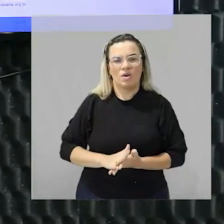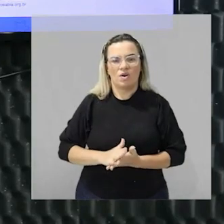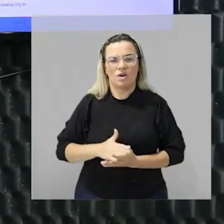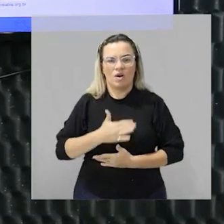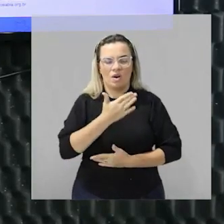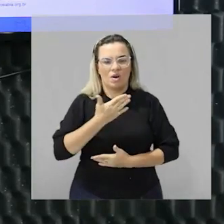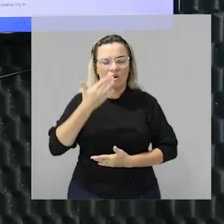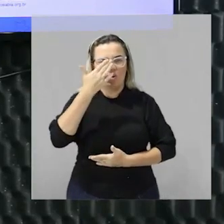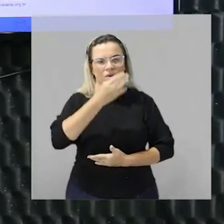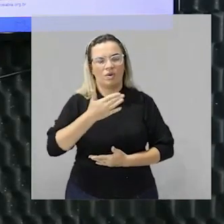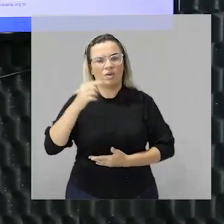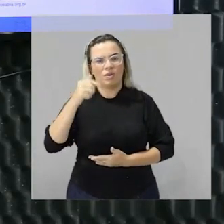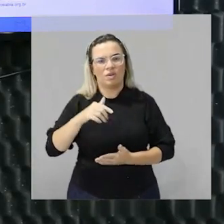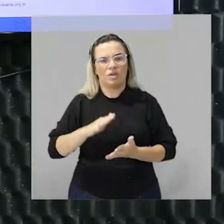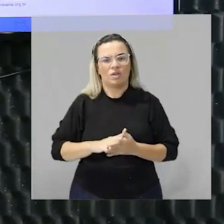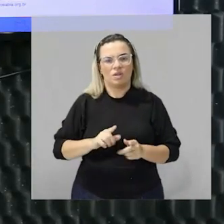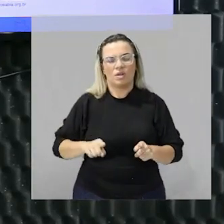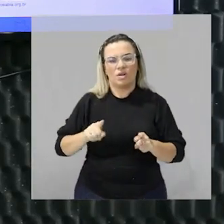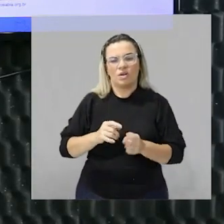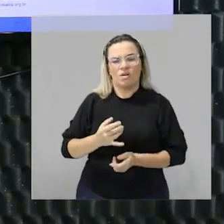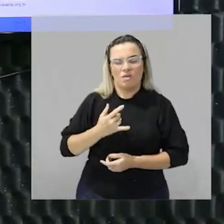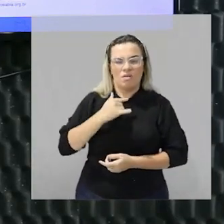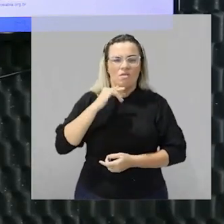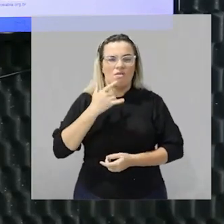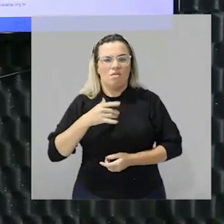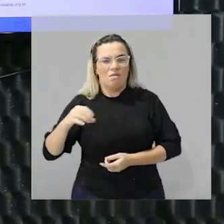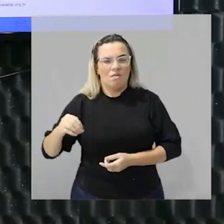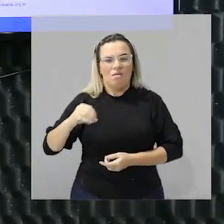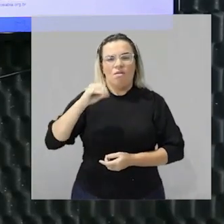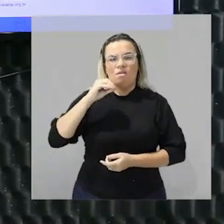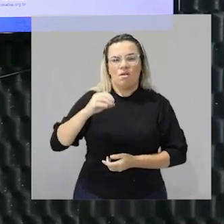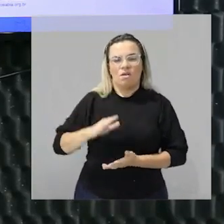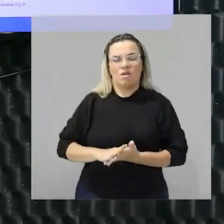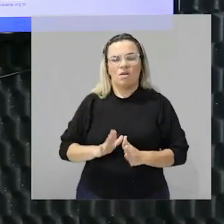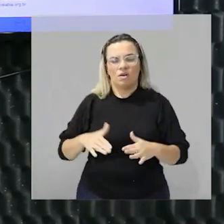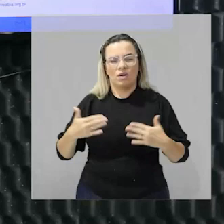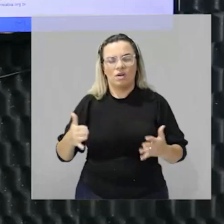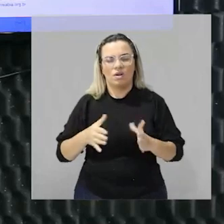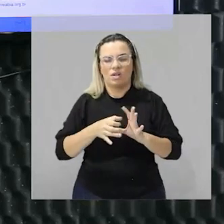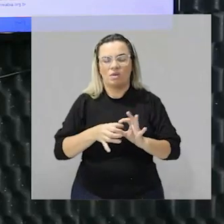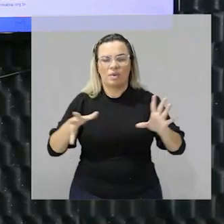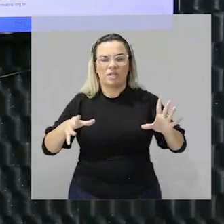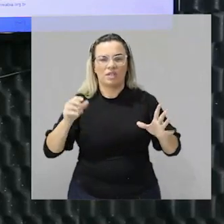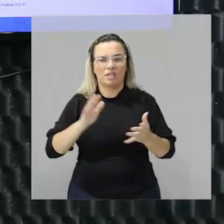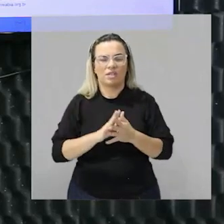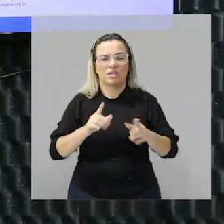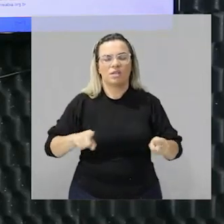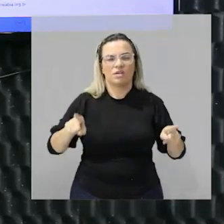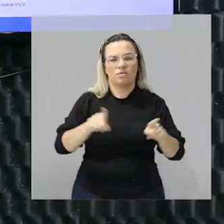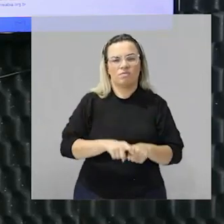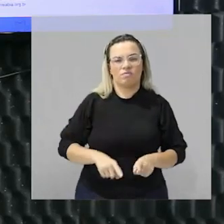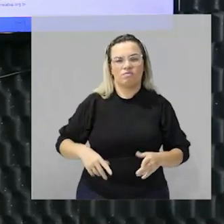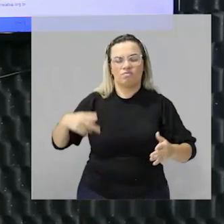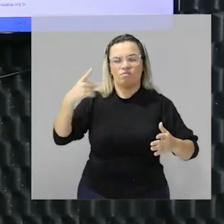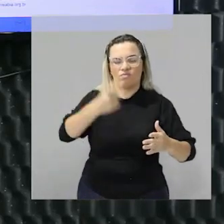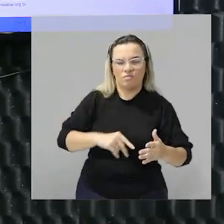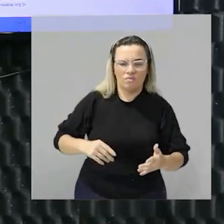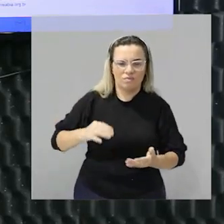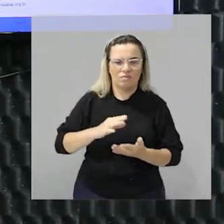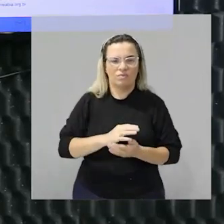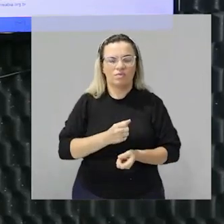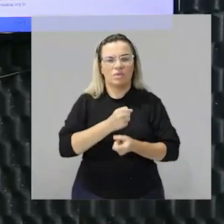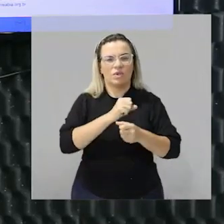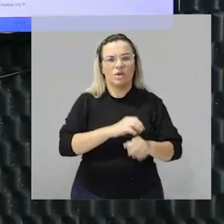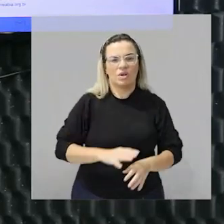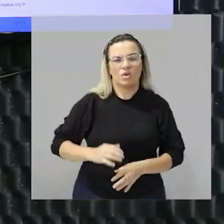prostituição, ao alcoolismo. Eles estão buscando se libertar da exploração dos